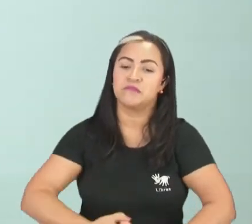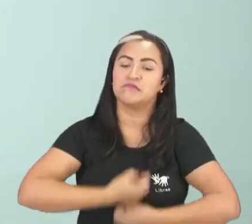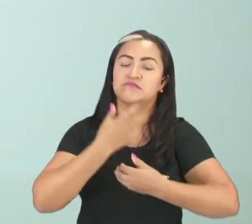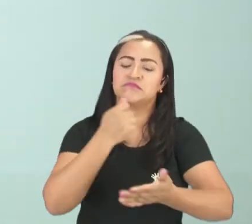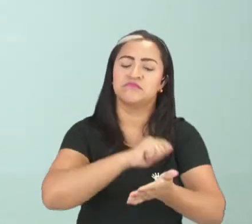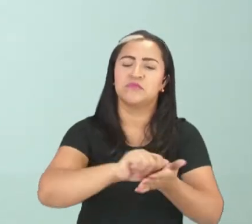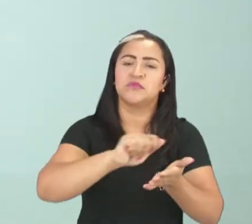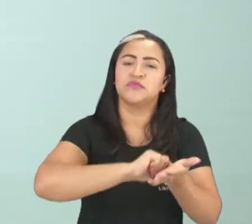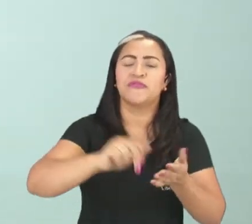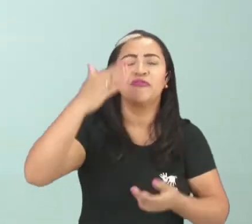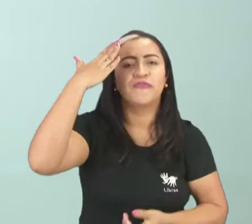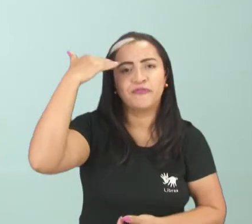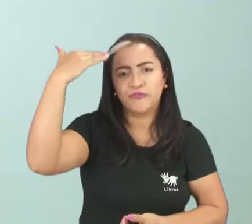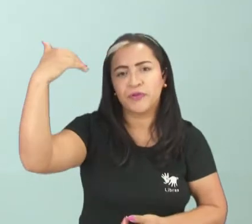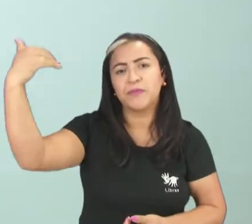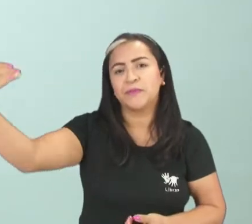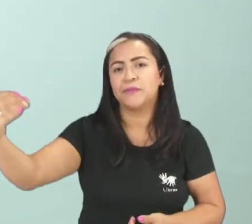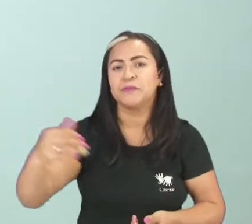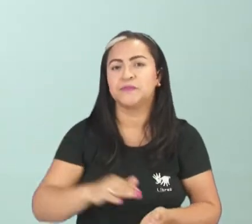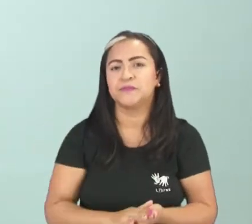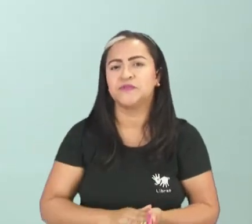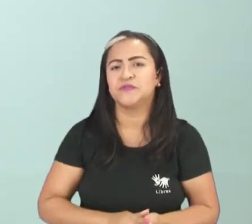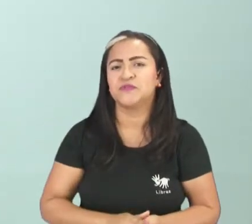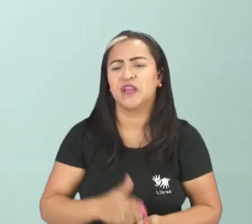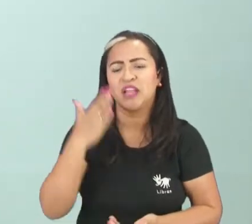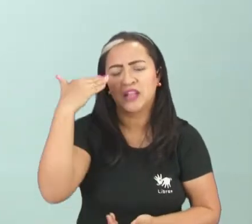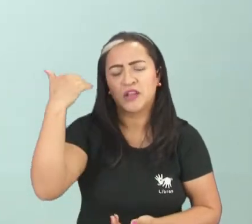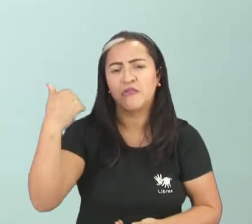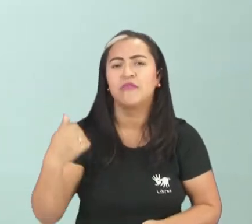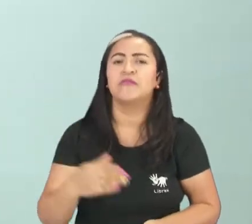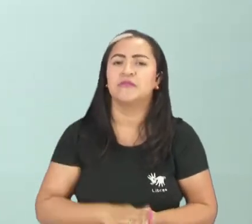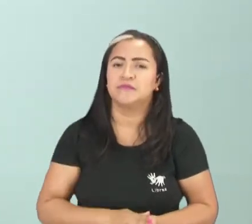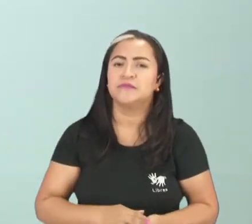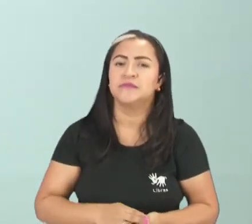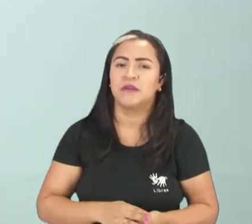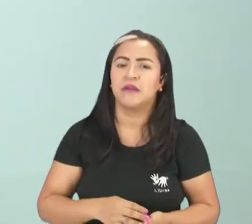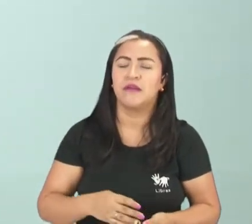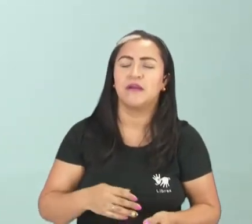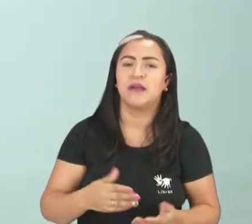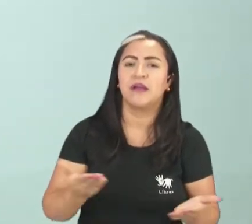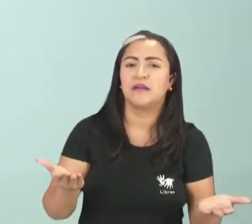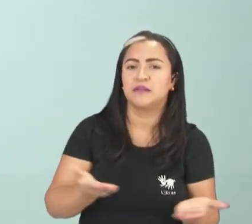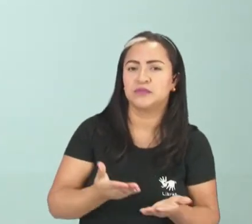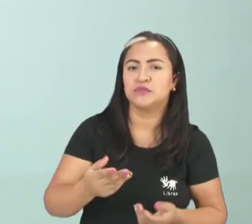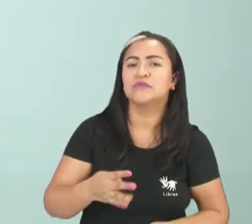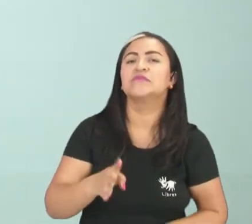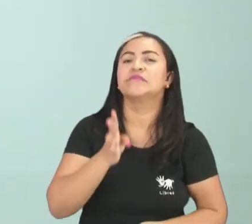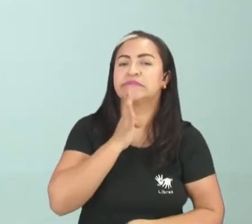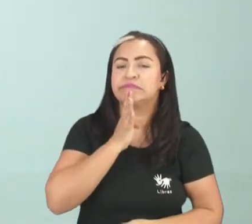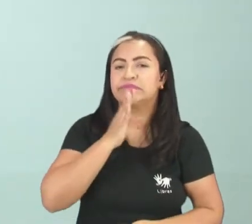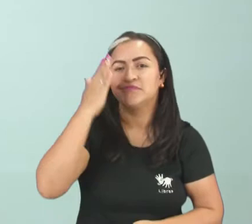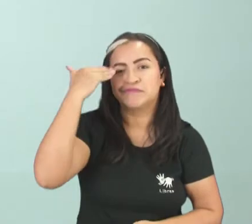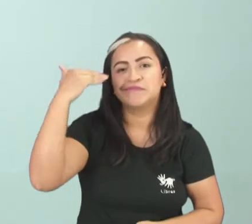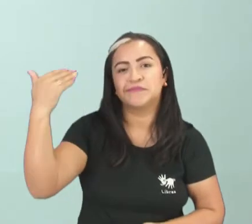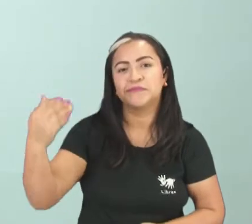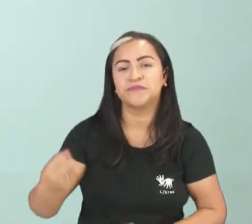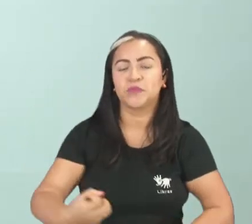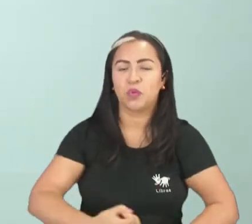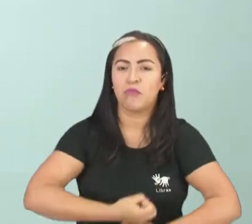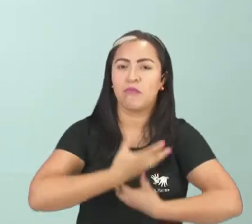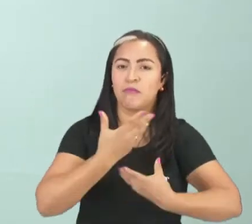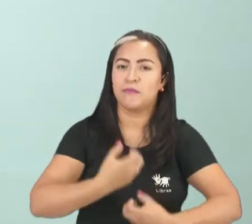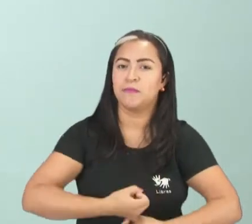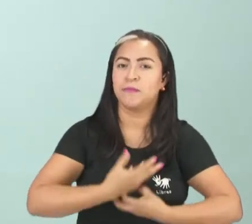do dramático. Então, até hoje ele é citado, até hoje ele é comentado, pelo conhecimento